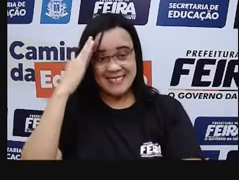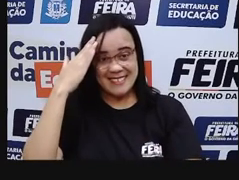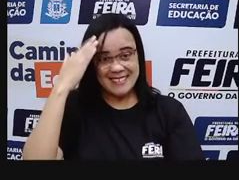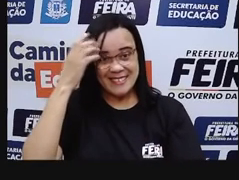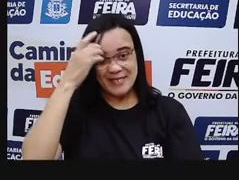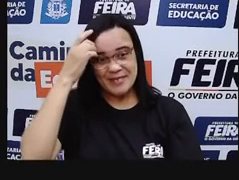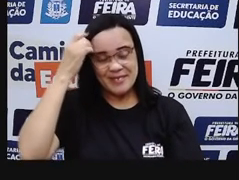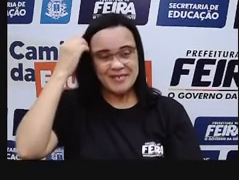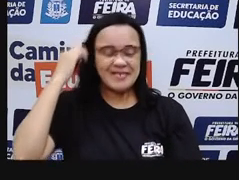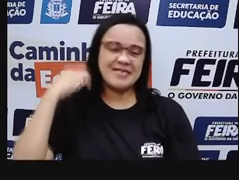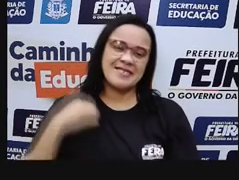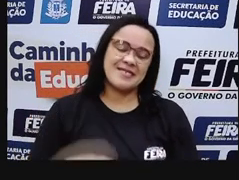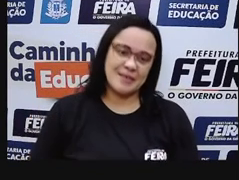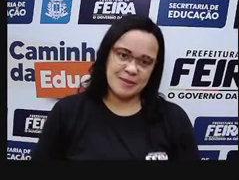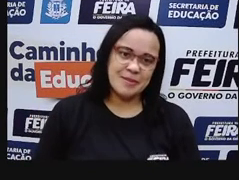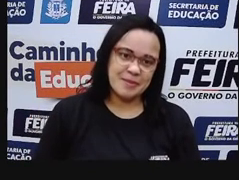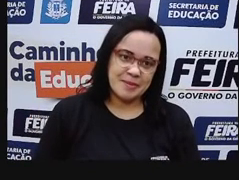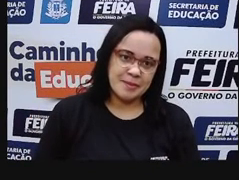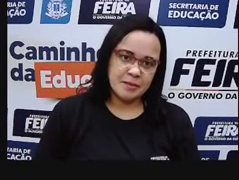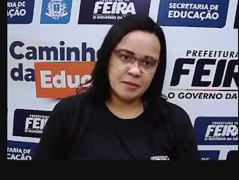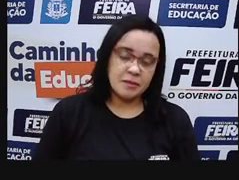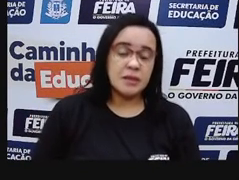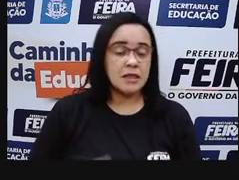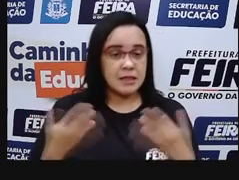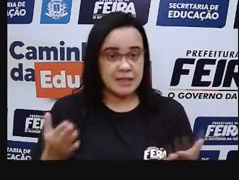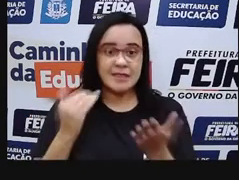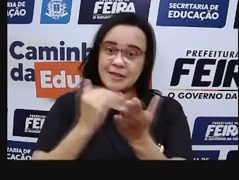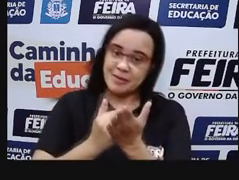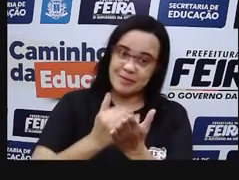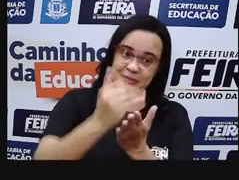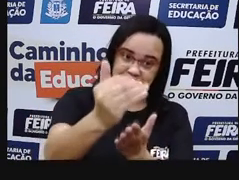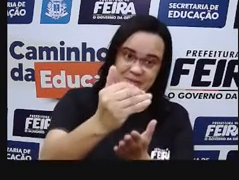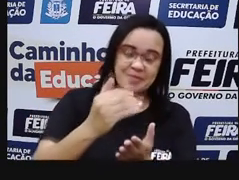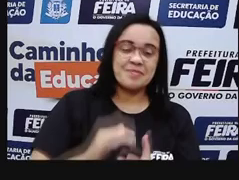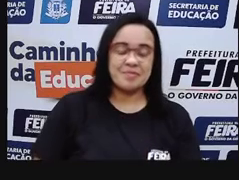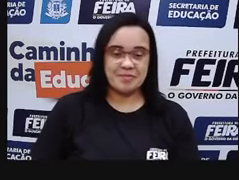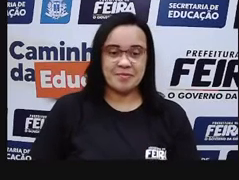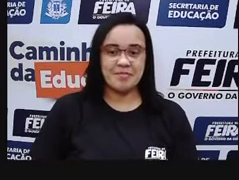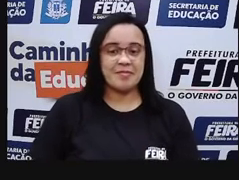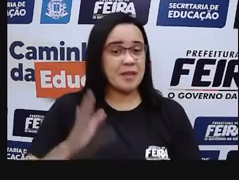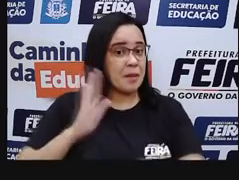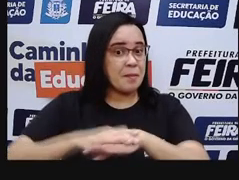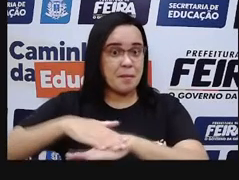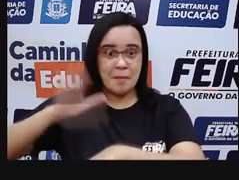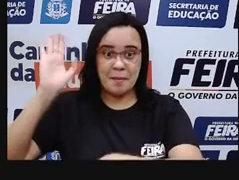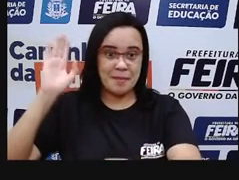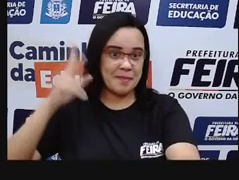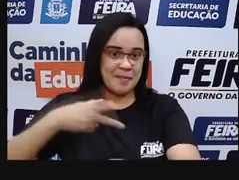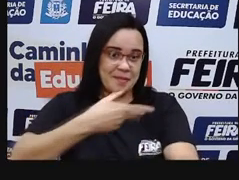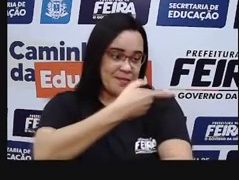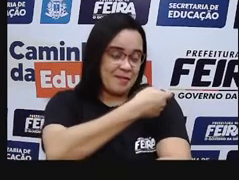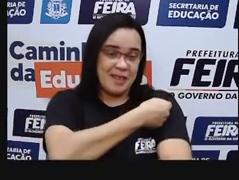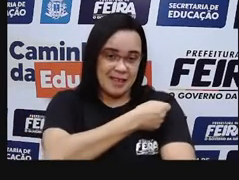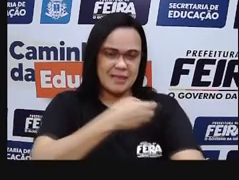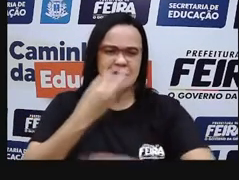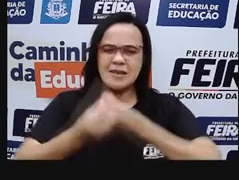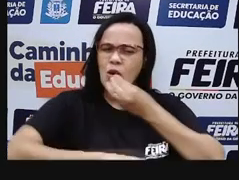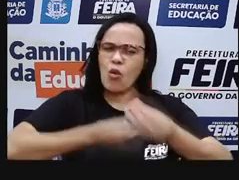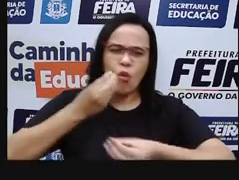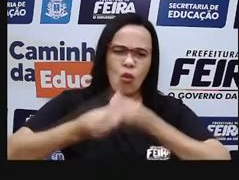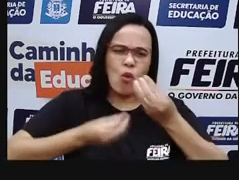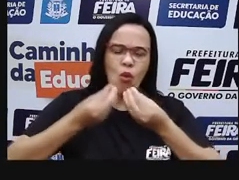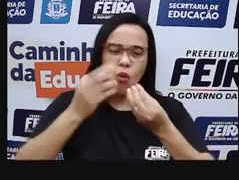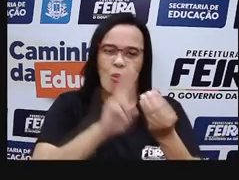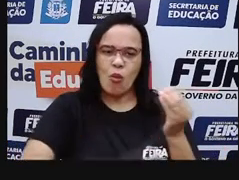tá por agora entendi você não fale mais para falar um pouco mais sobre a raça aqui como é que ela funciona